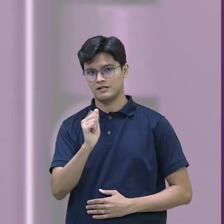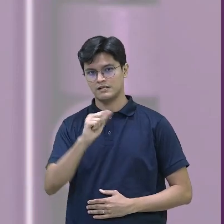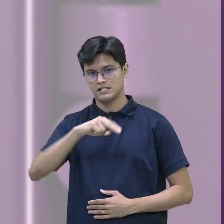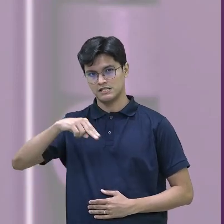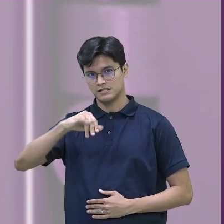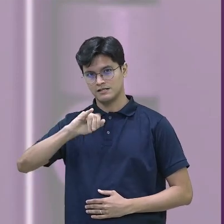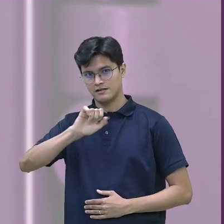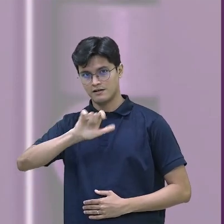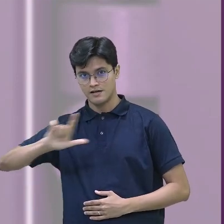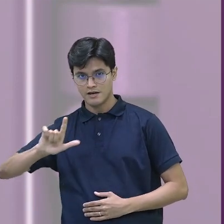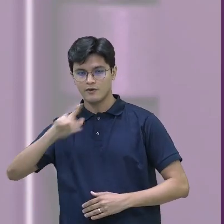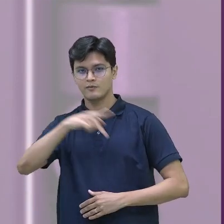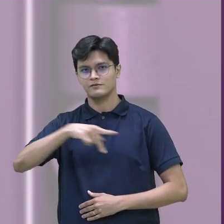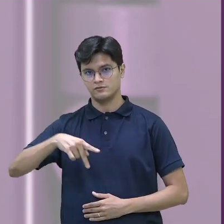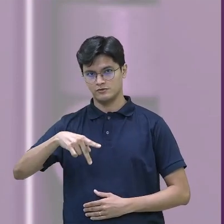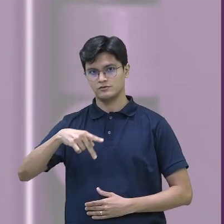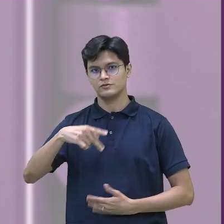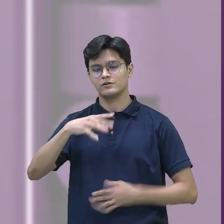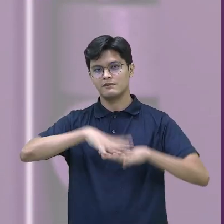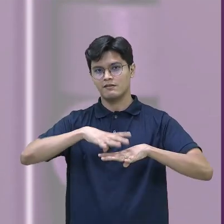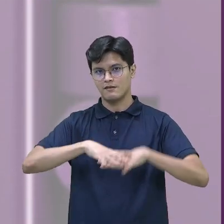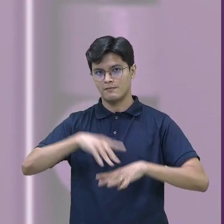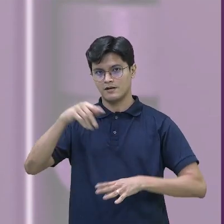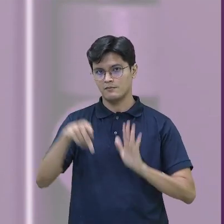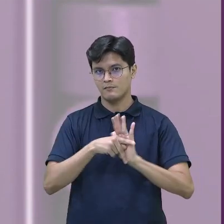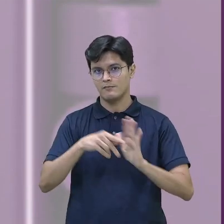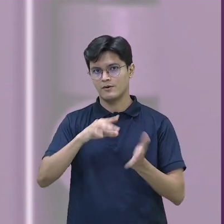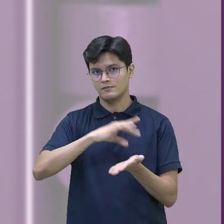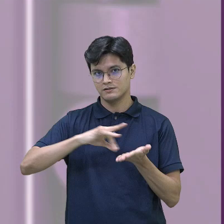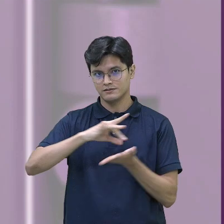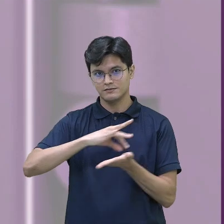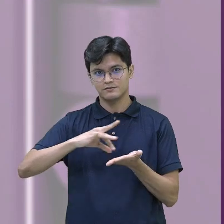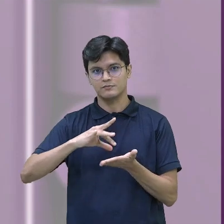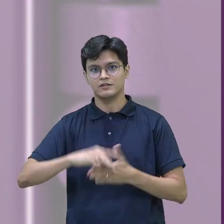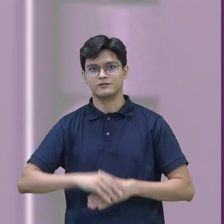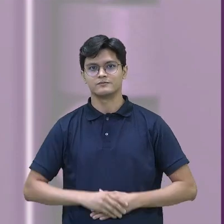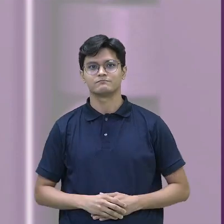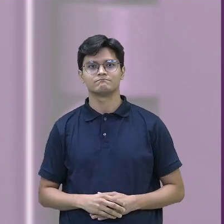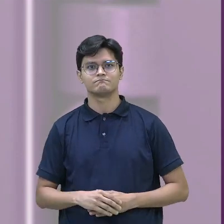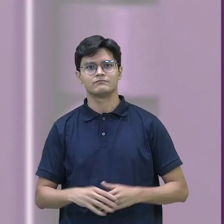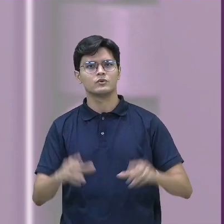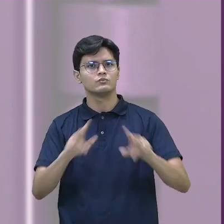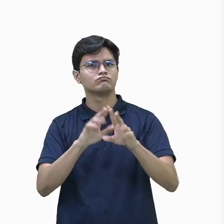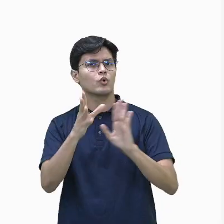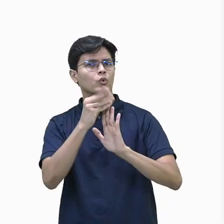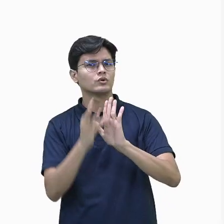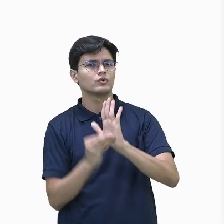de matemática aqui do Centro de Mídias da Educação do Amazonas, e vamos ver o que temos para a nossa aula.